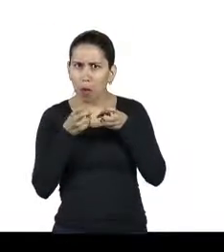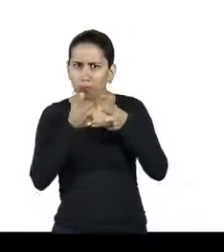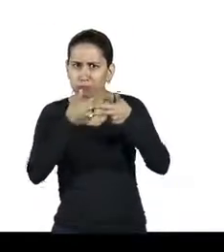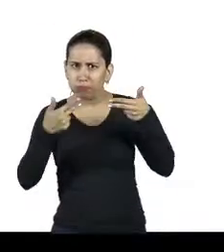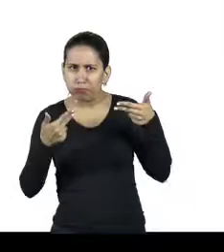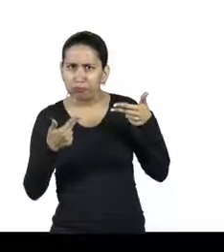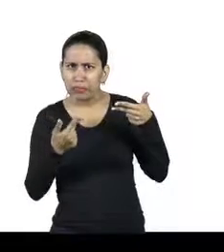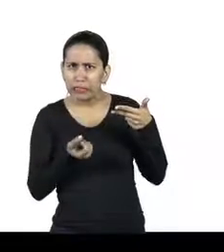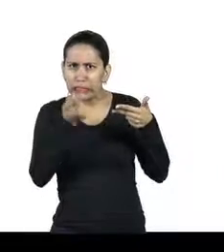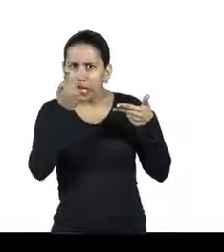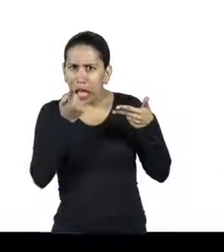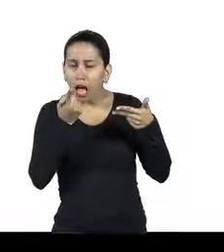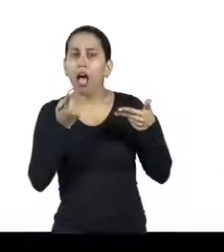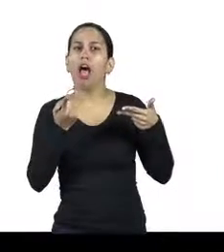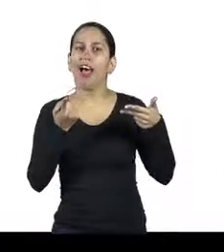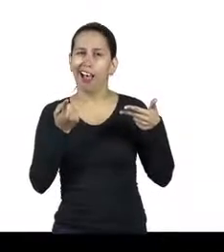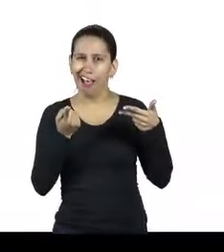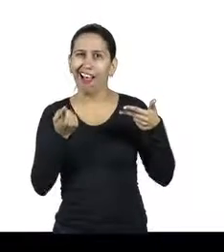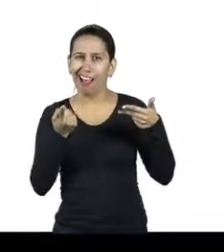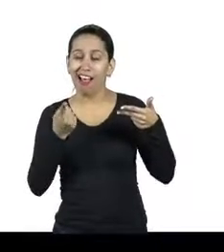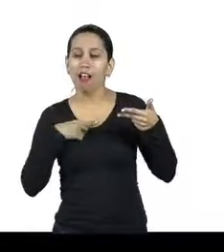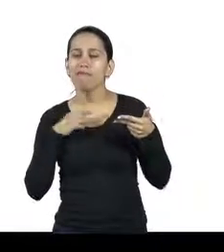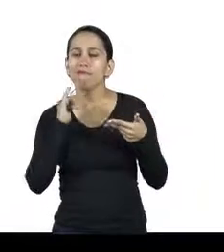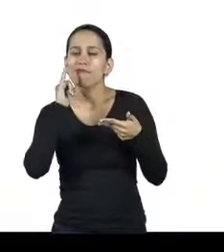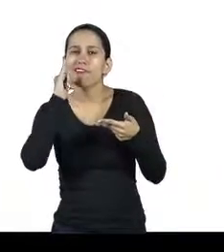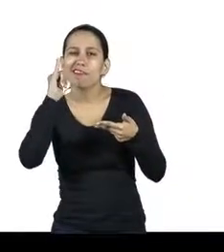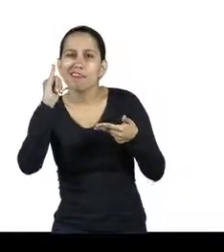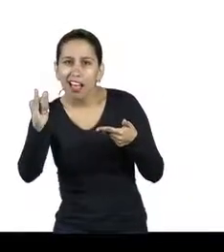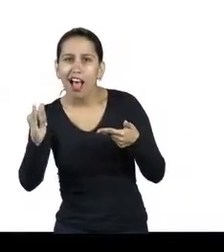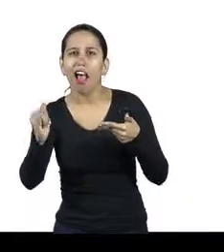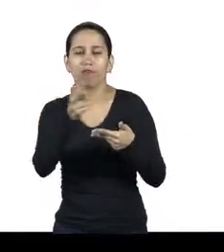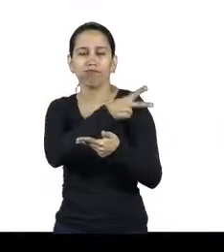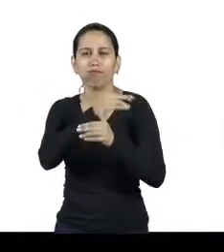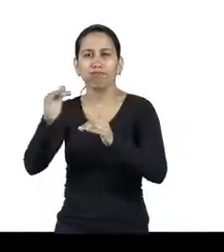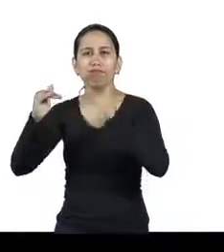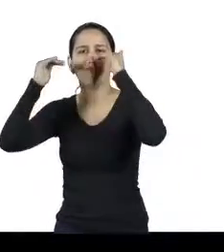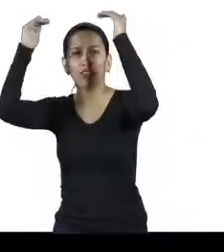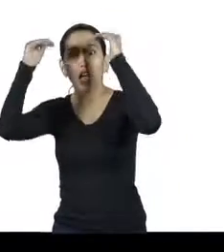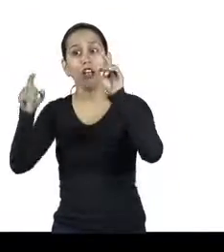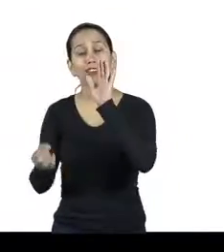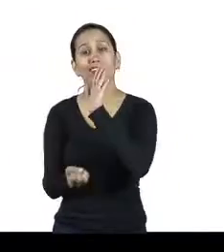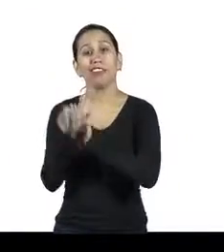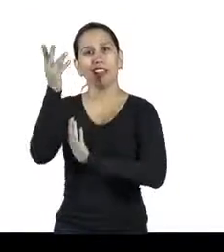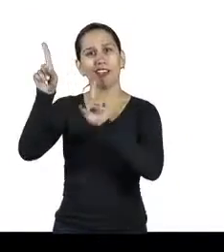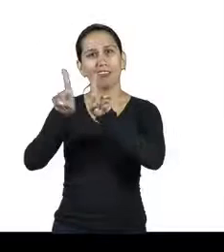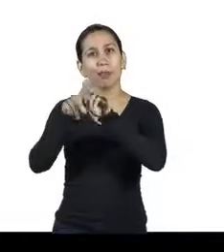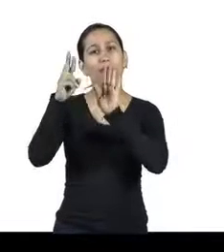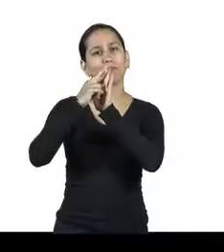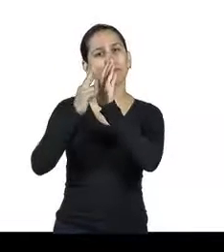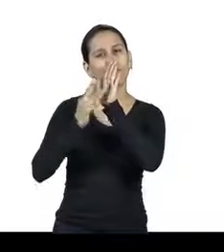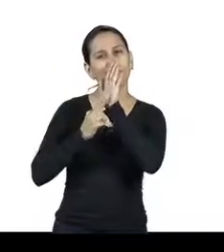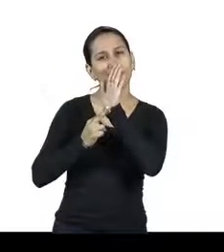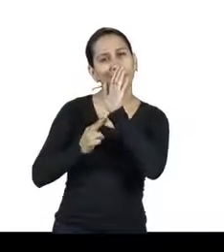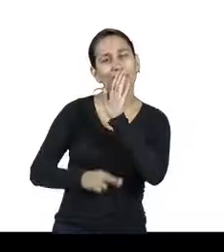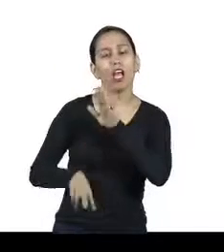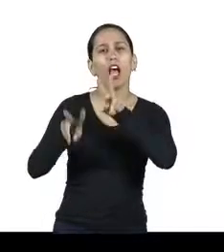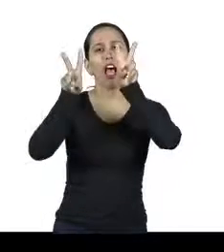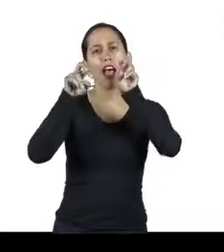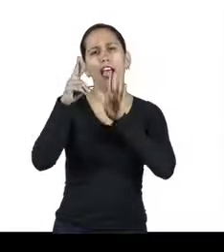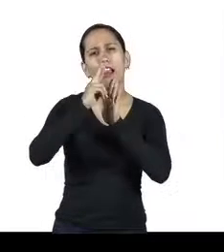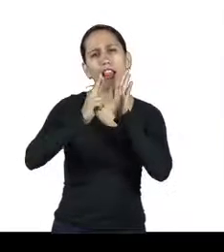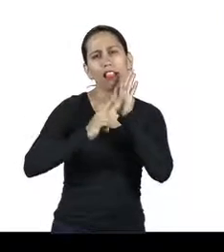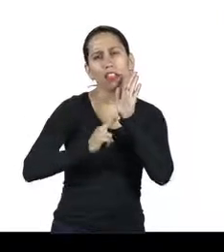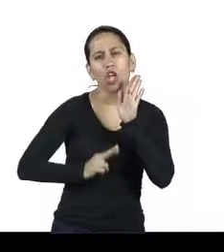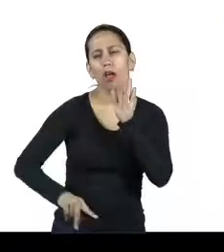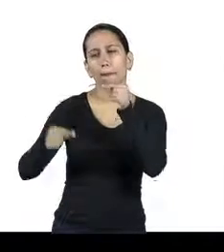empresa. Em alguns casos, essa comunicação é feita por meio de um formulário específico, o relatório de não conformidade de segurança. O